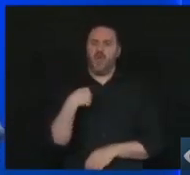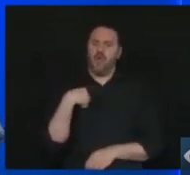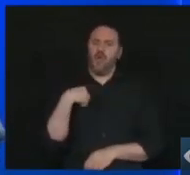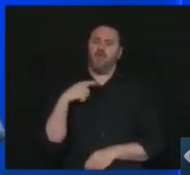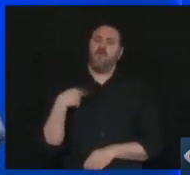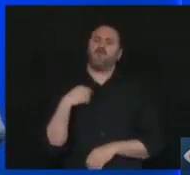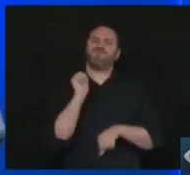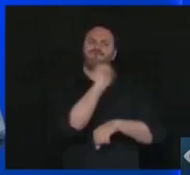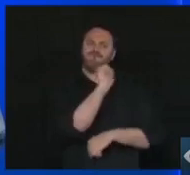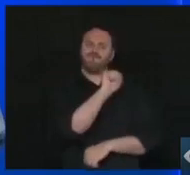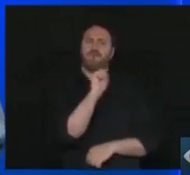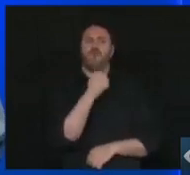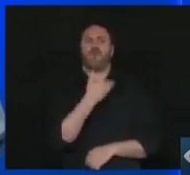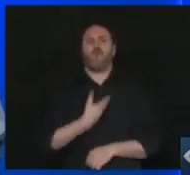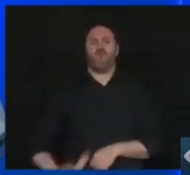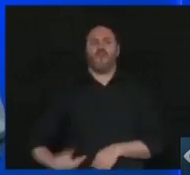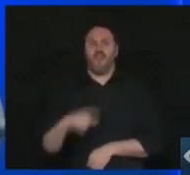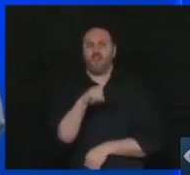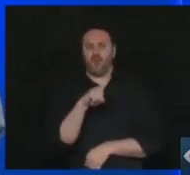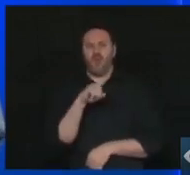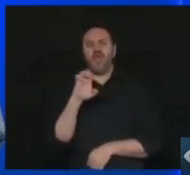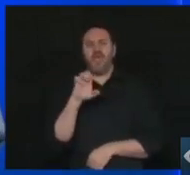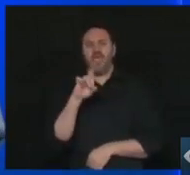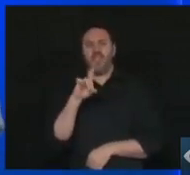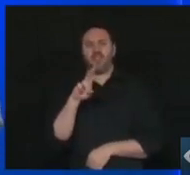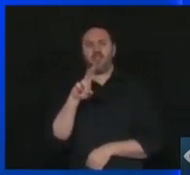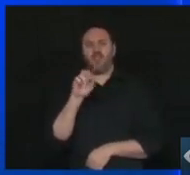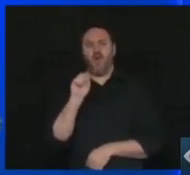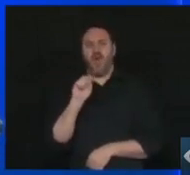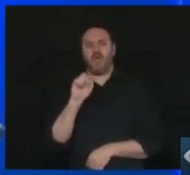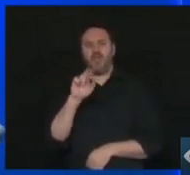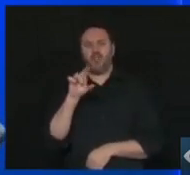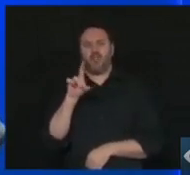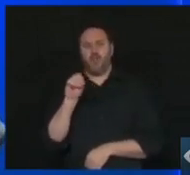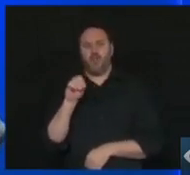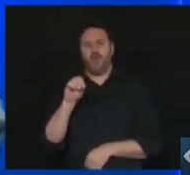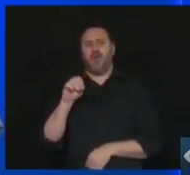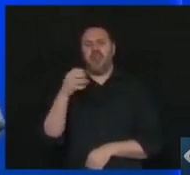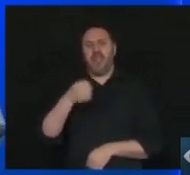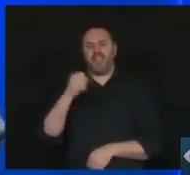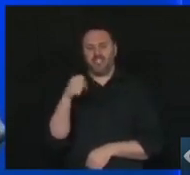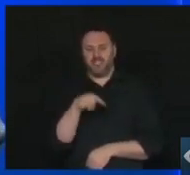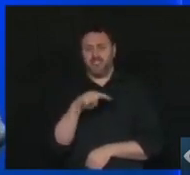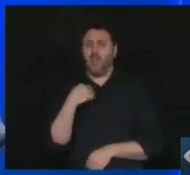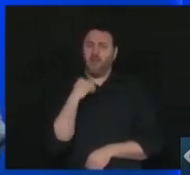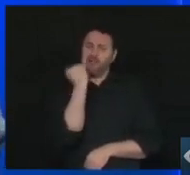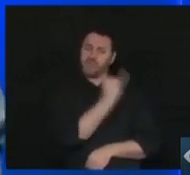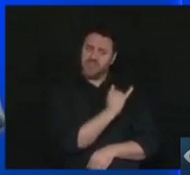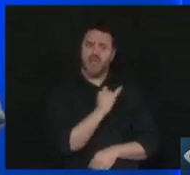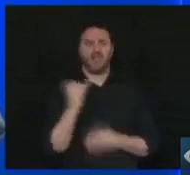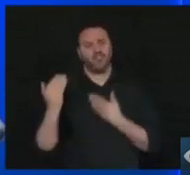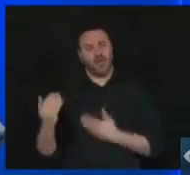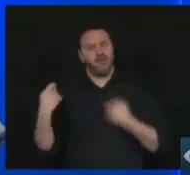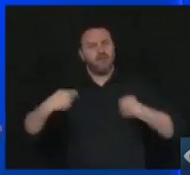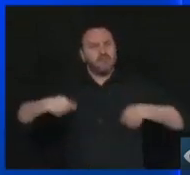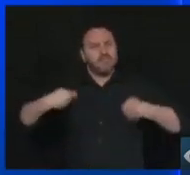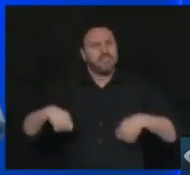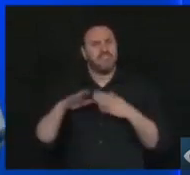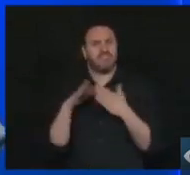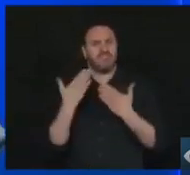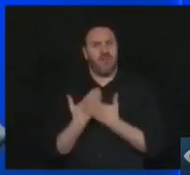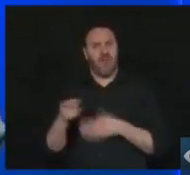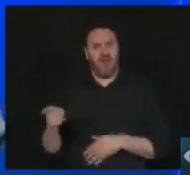do governador Eduardo Leite e vou dizer Governador os nossos jovens precisam dessas escolas vamos manter os abertas vamos